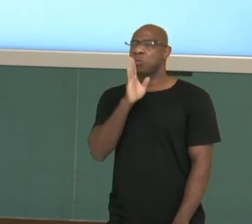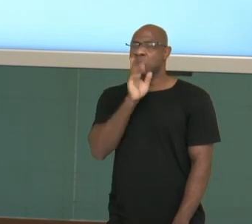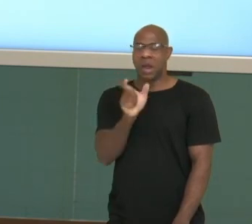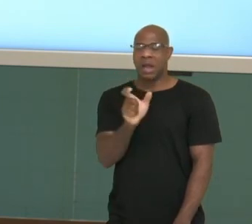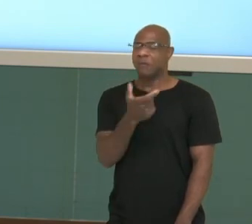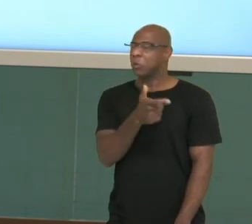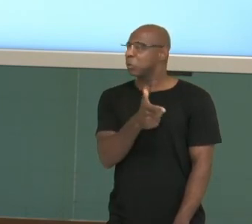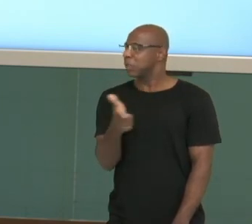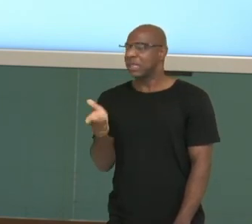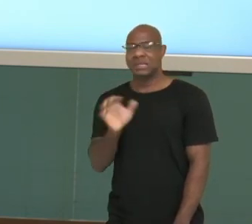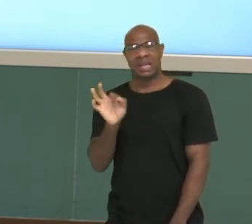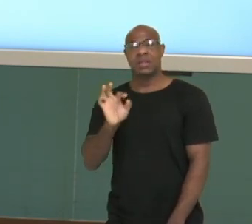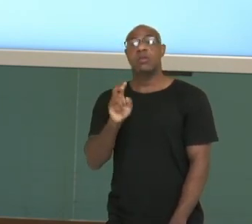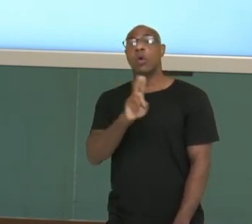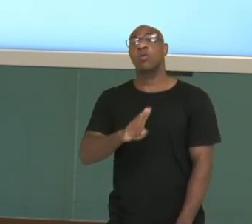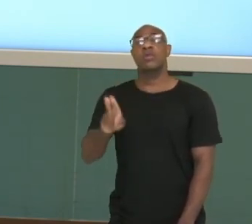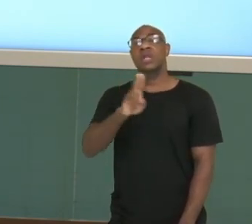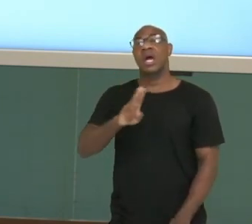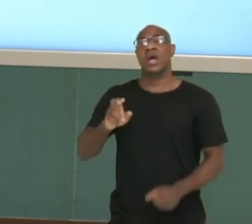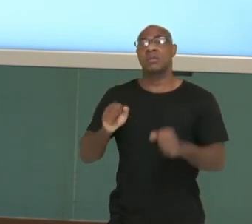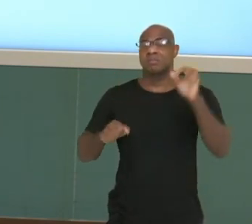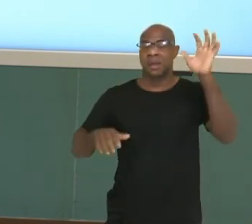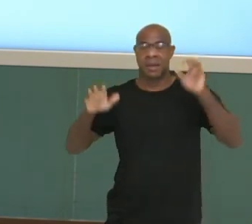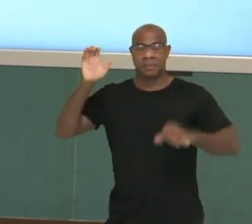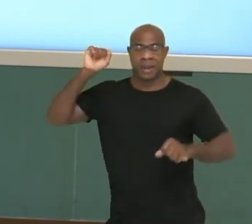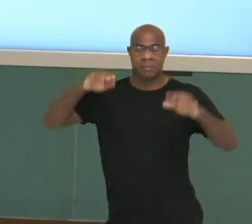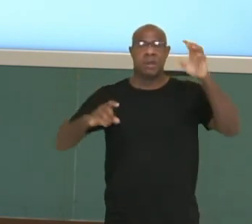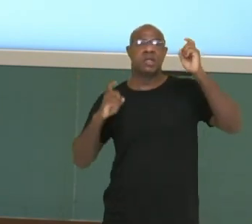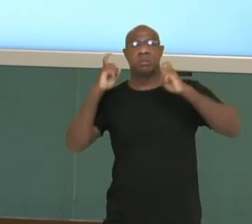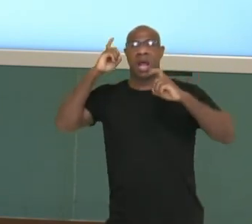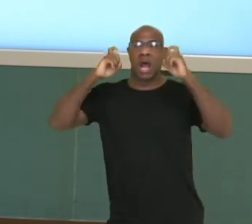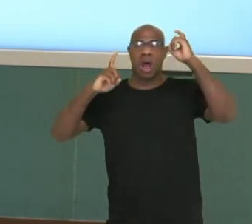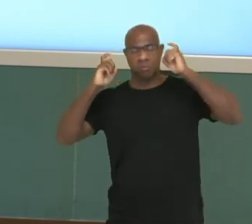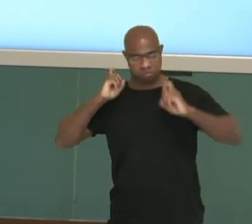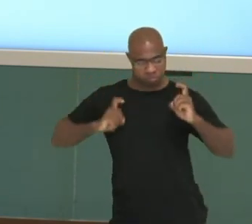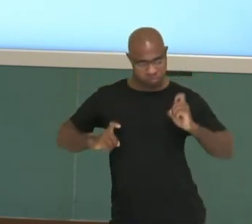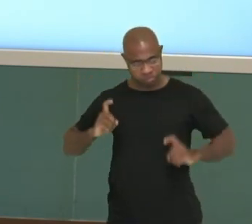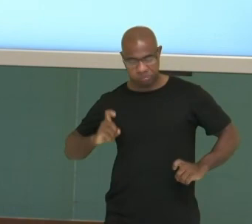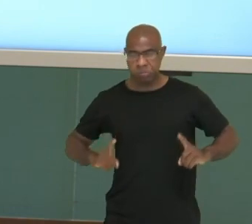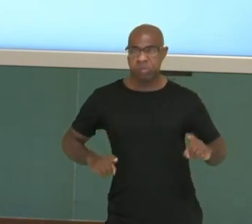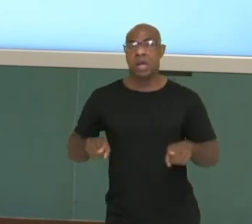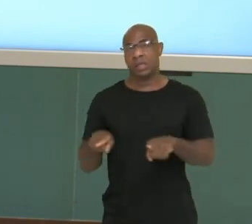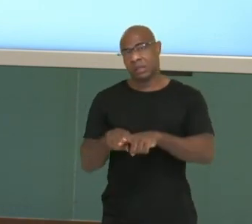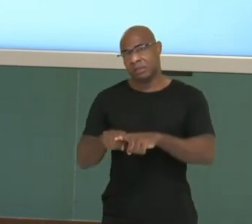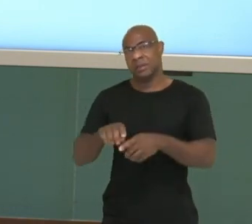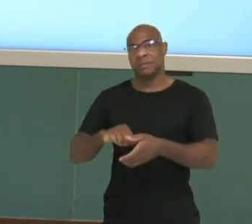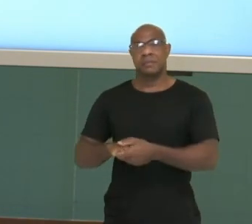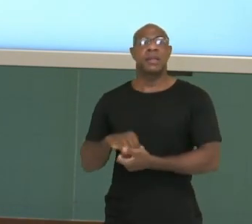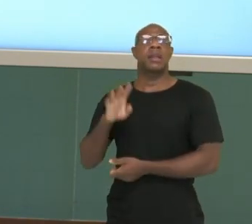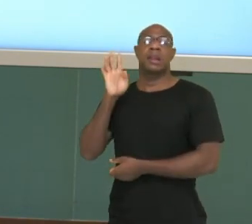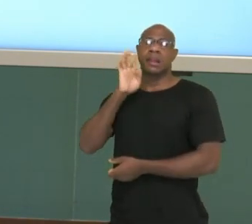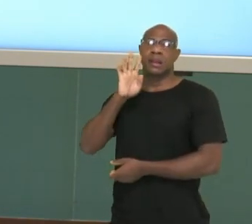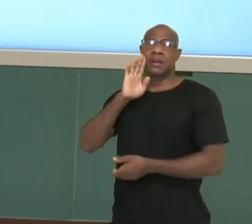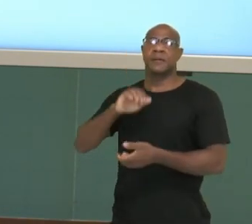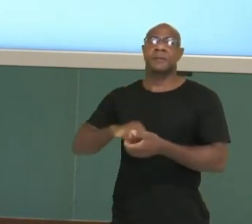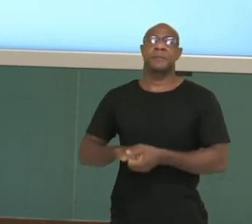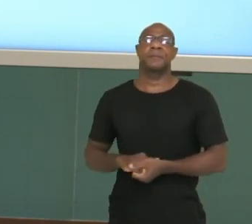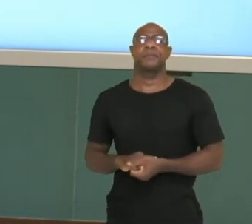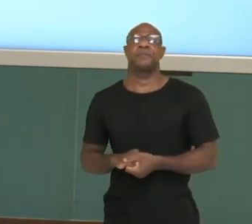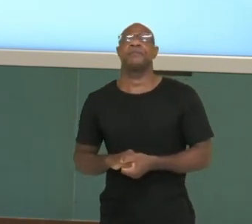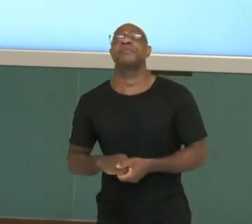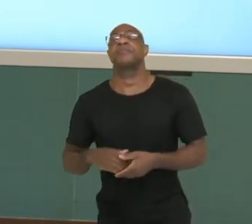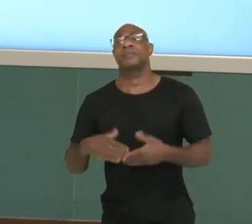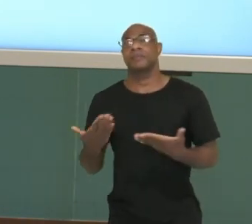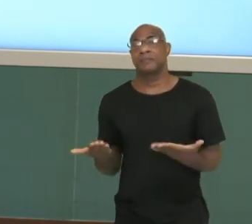sinais, somente gestos, expressões faciais, e expressão corporal. Muito legal, não é mesmo?